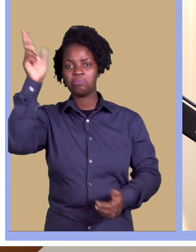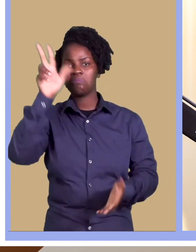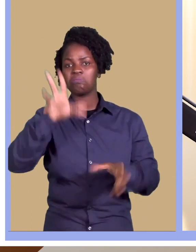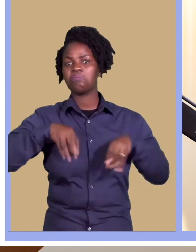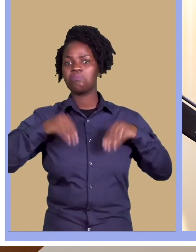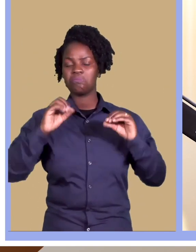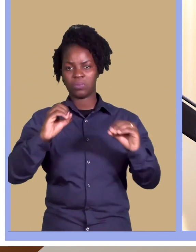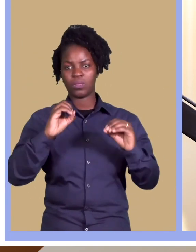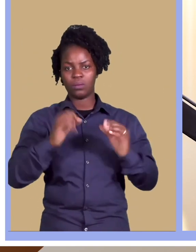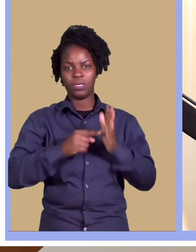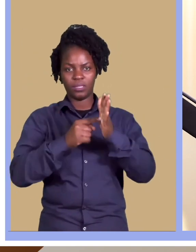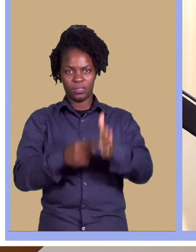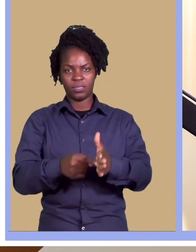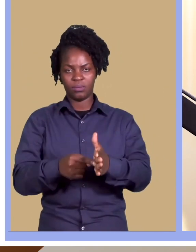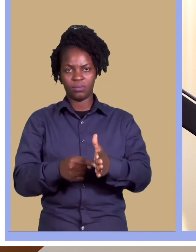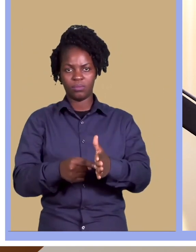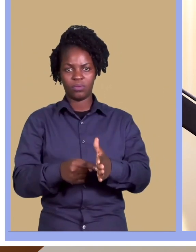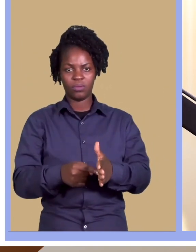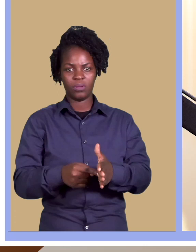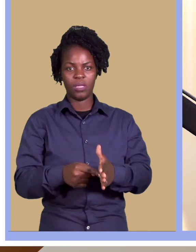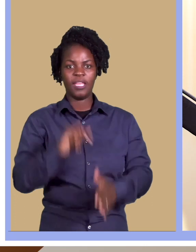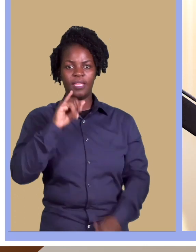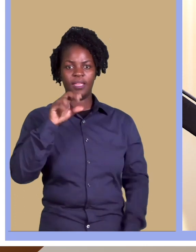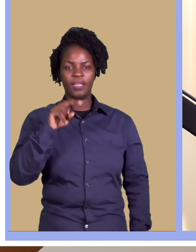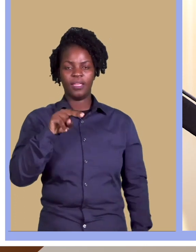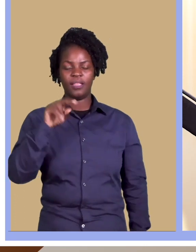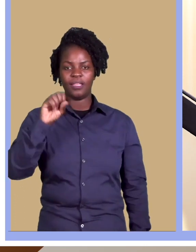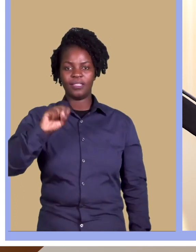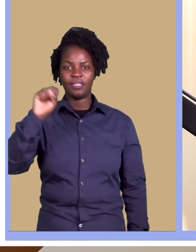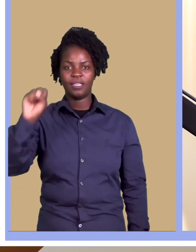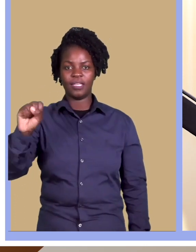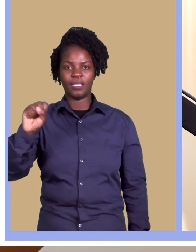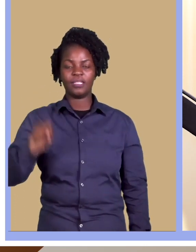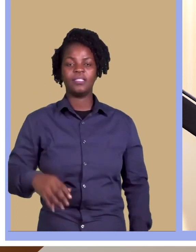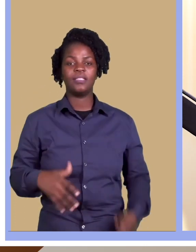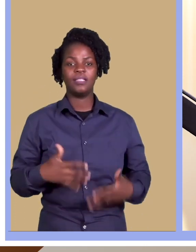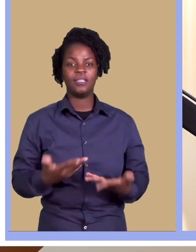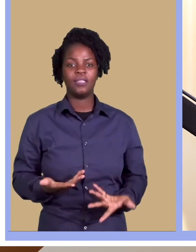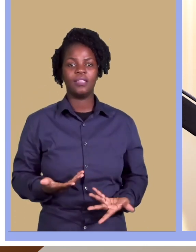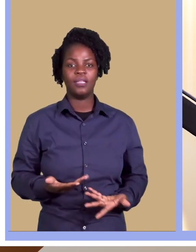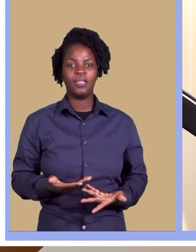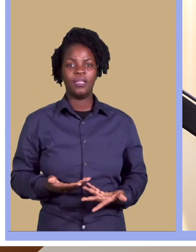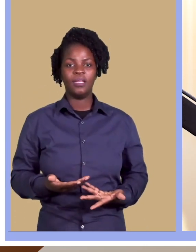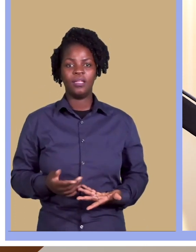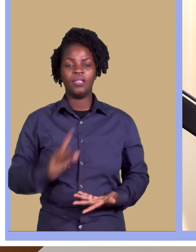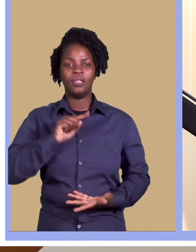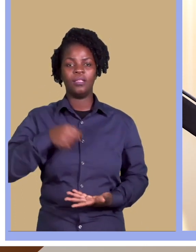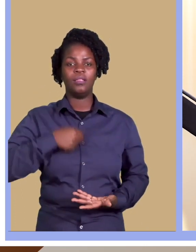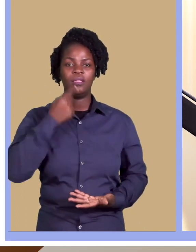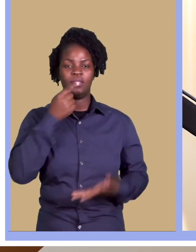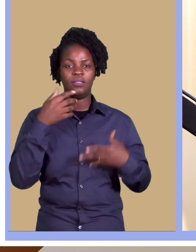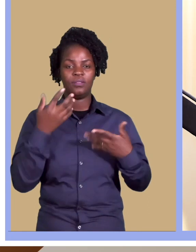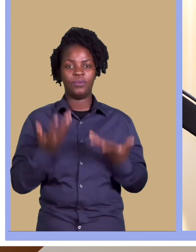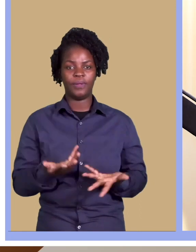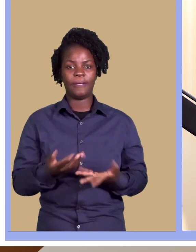uma plataforma de coordenação, tudo aquilo, né? Que nós entendemos que, olha, não é o que nós estamos a propor. Nós estamos a propor